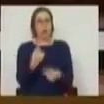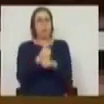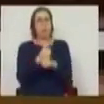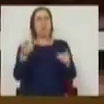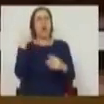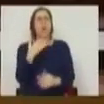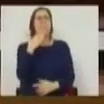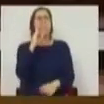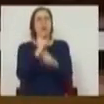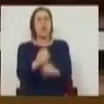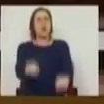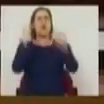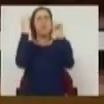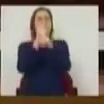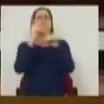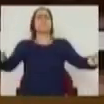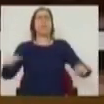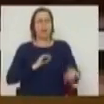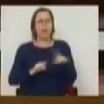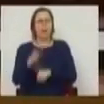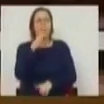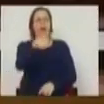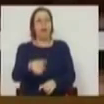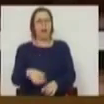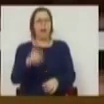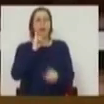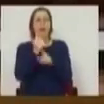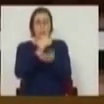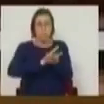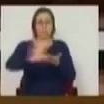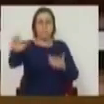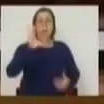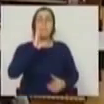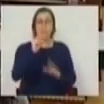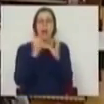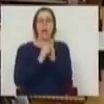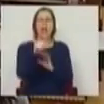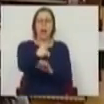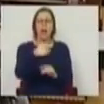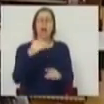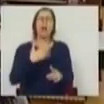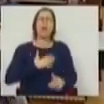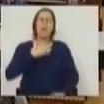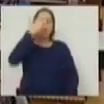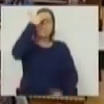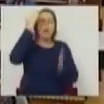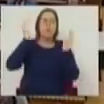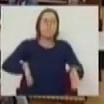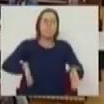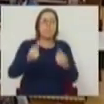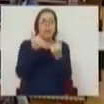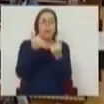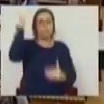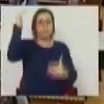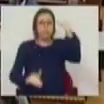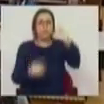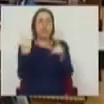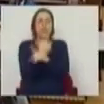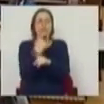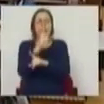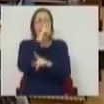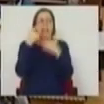que nunca pediram uma auditoria, Srs. Deputados? Porquê é que quando recapitalizaram a Caixa não quiseram saber das imparidades e dos